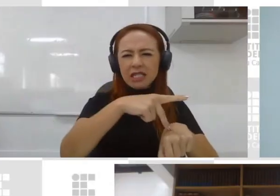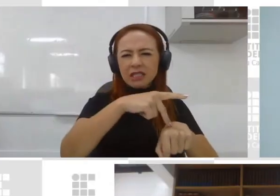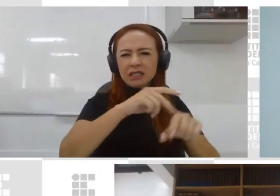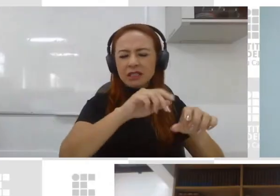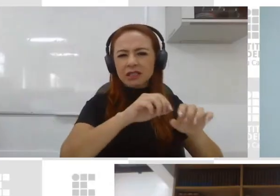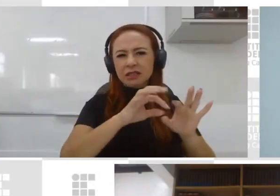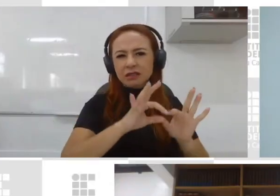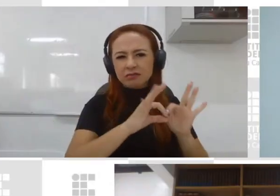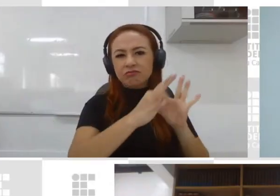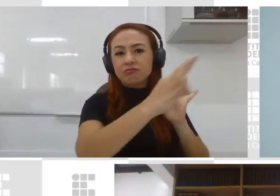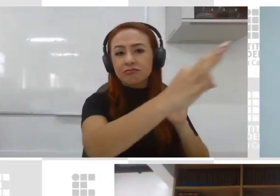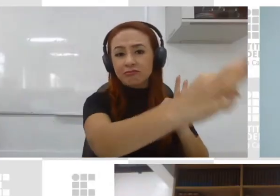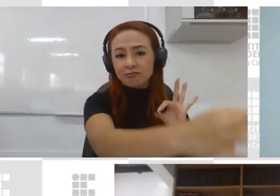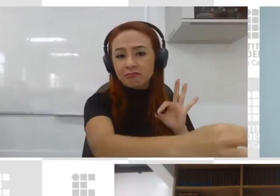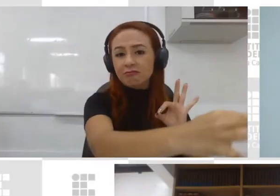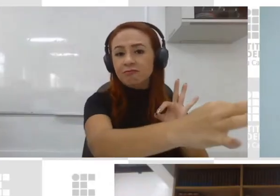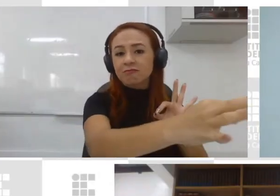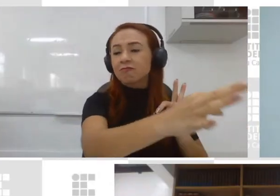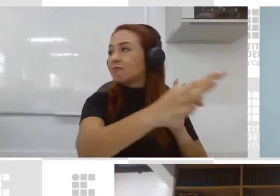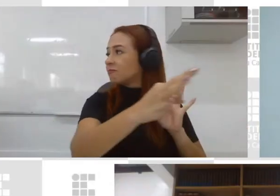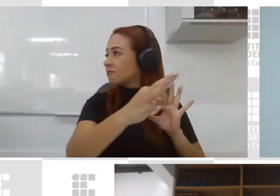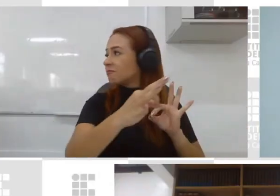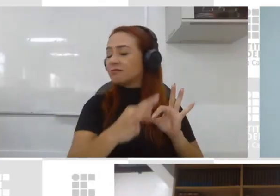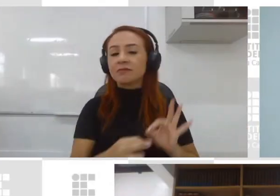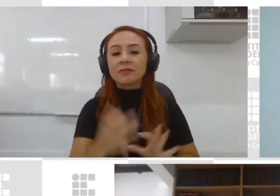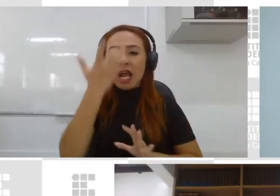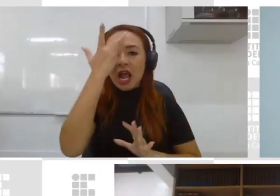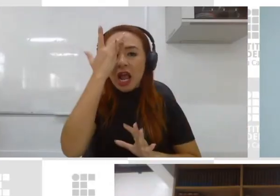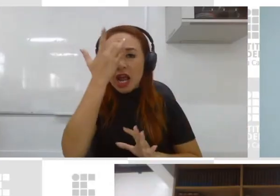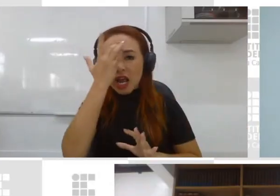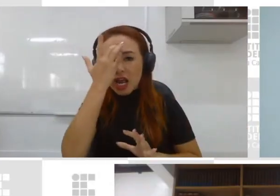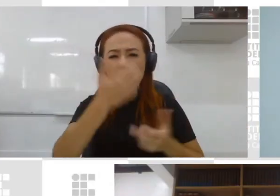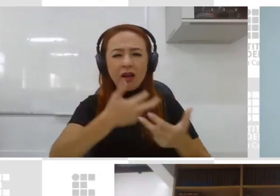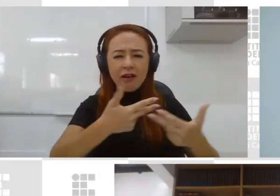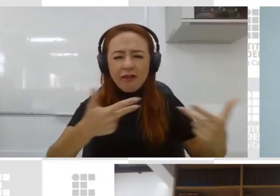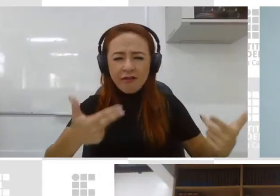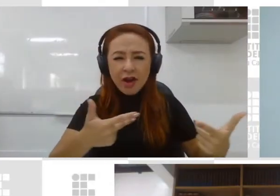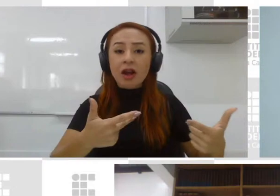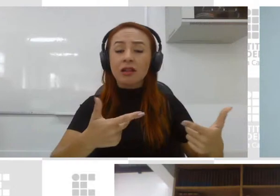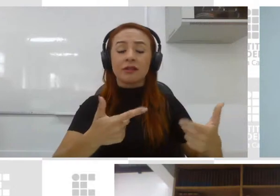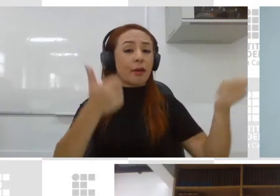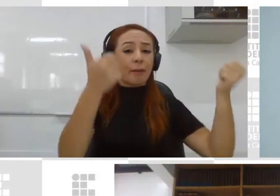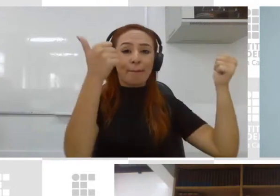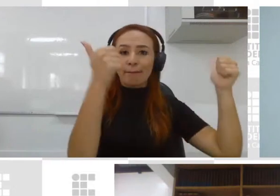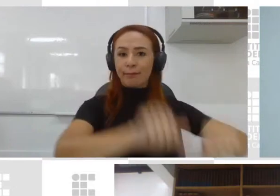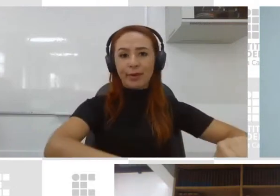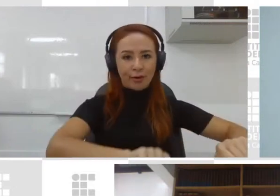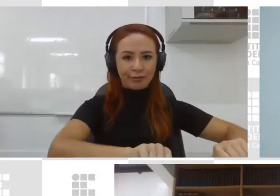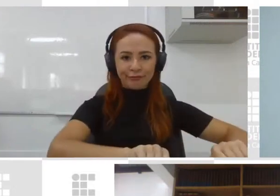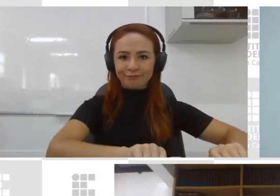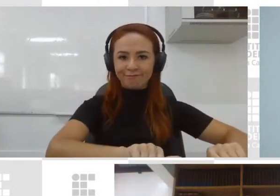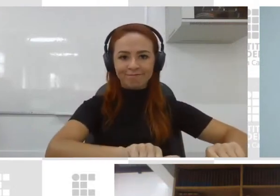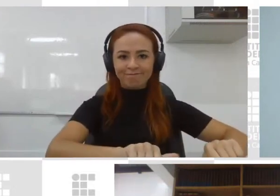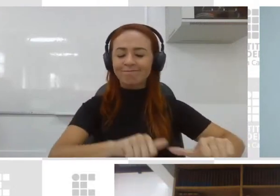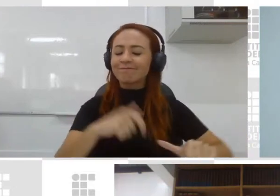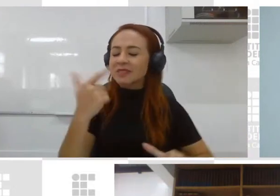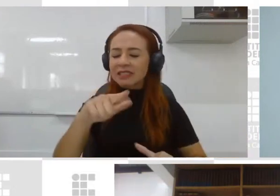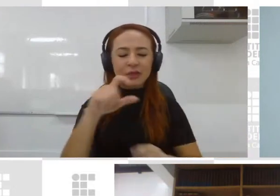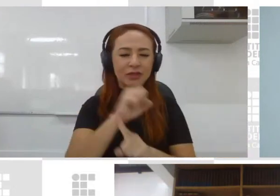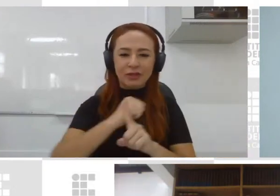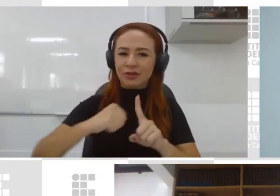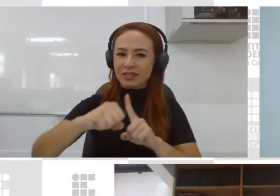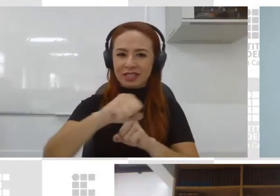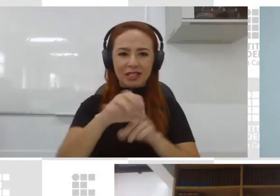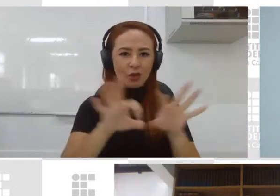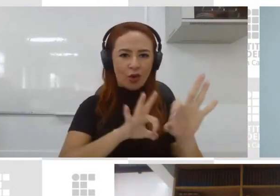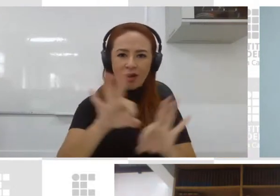graus, 51, 52 graus Celsius. Não existe sociedade organizada num nível de calor dessa magnitude. Para você ter uma